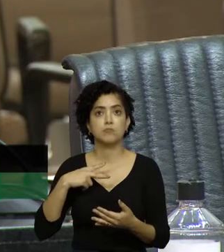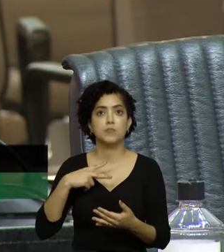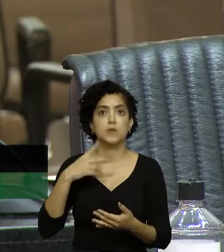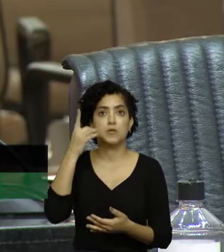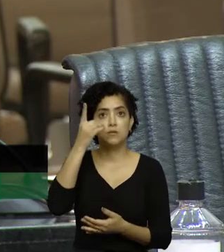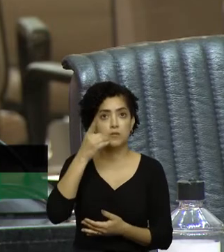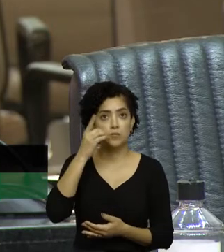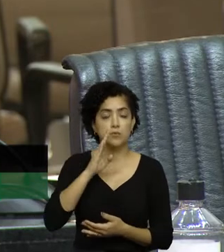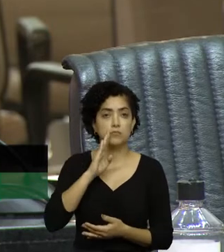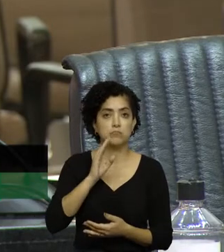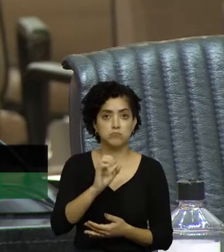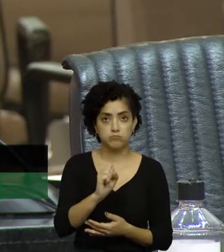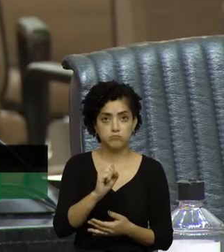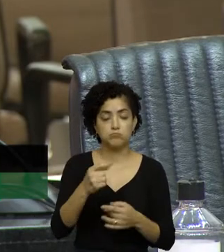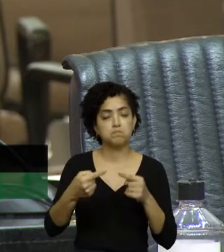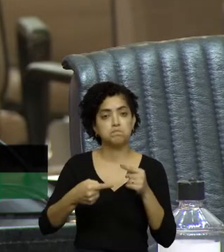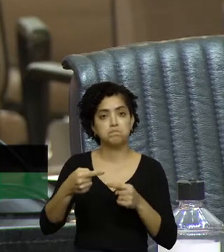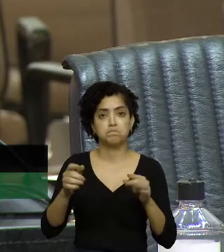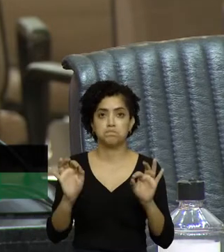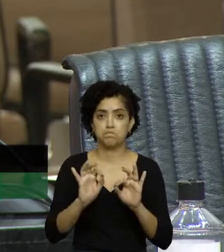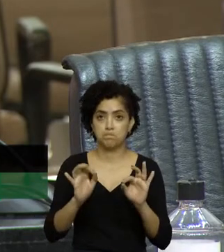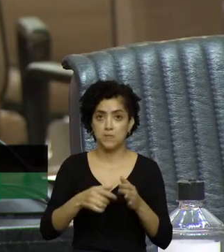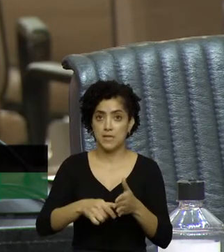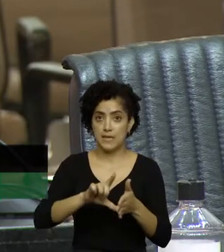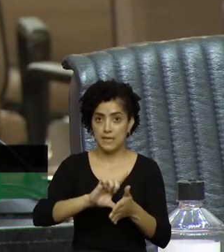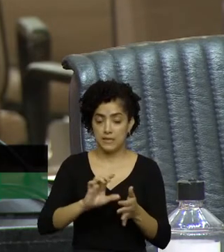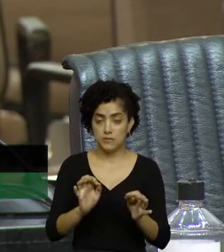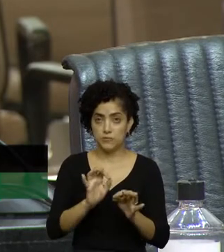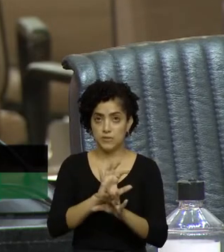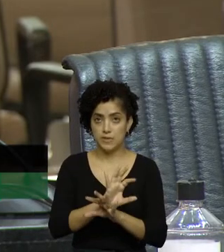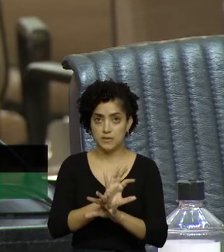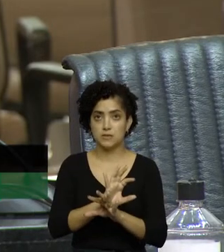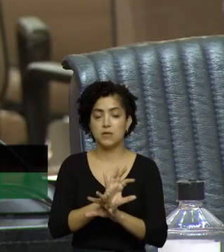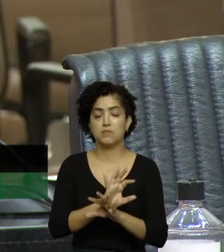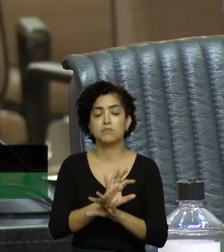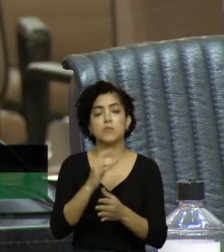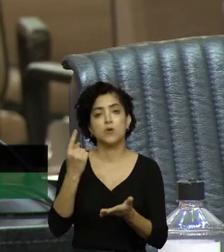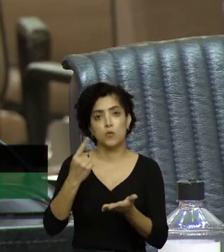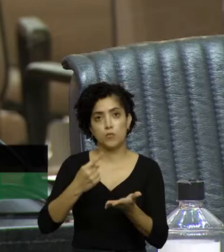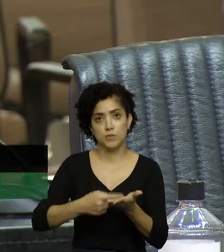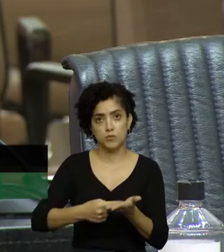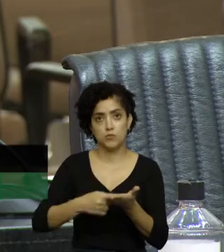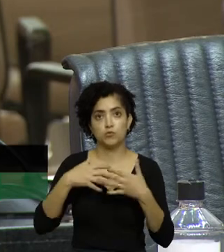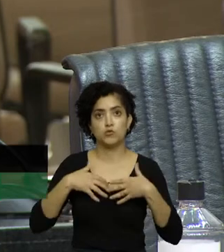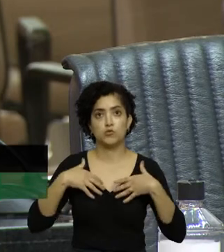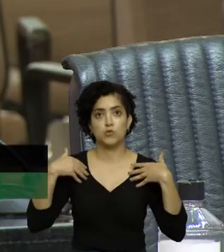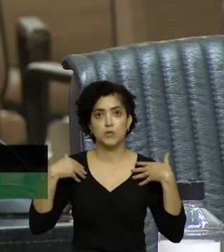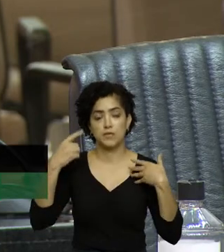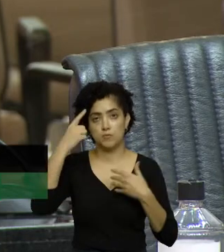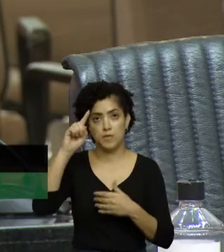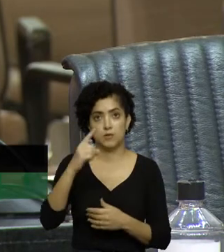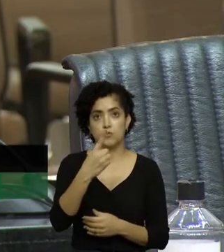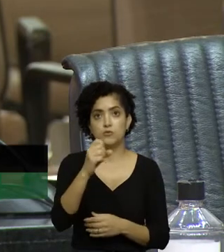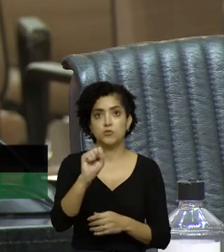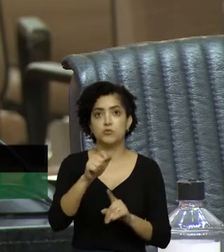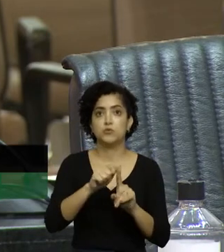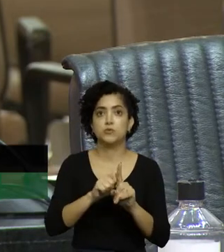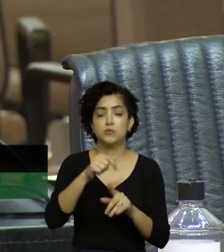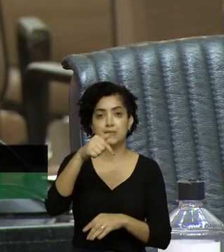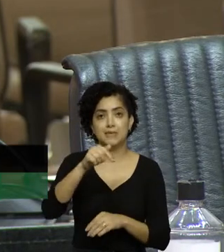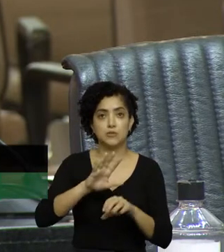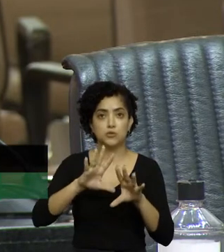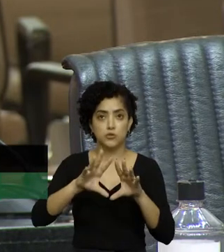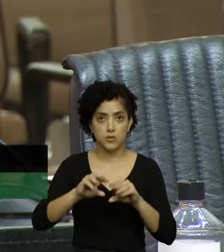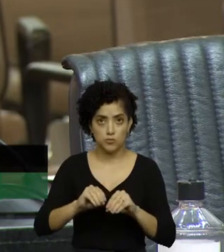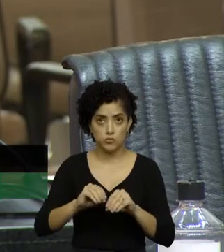Souza. Nada mais havendo a tratar, e antes de encerrar a sessão, o senhor presidente convocou outra solene para o dia 18 de abril, às 19 horas, para constar o